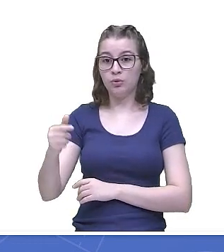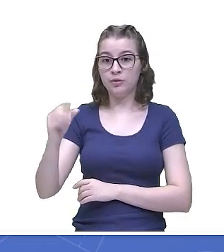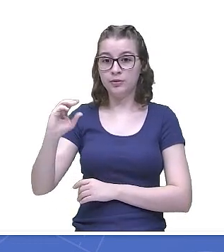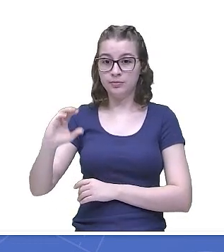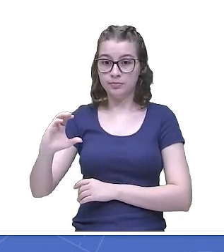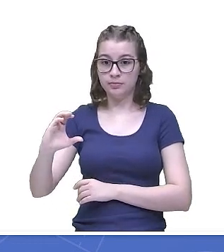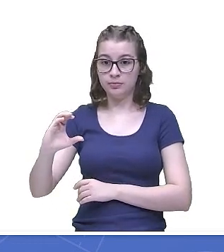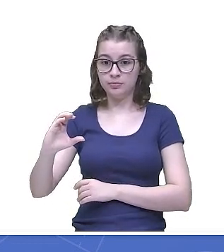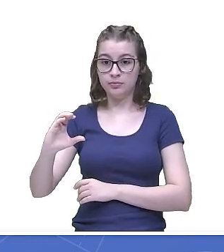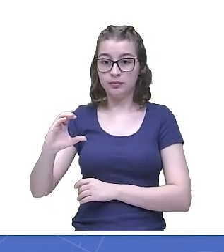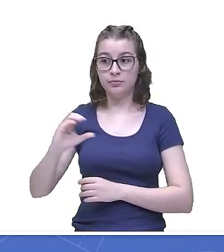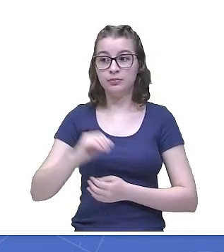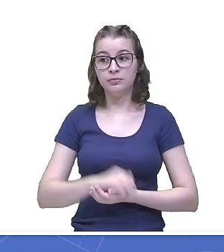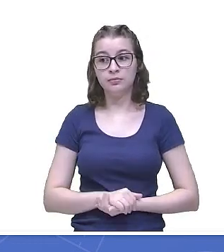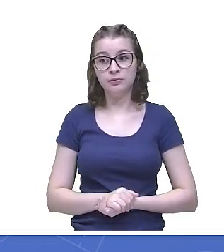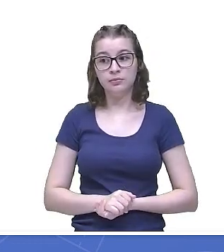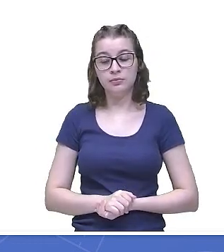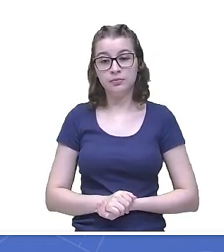Felipe?